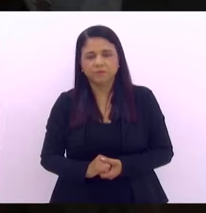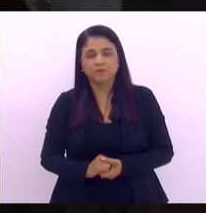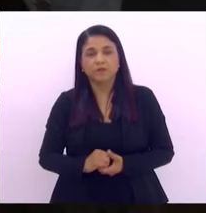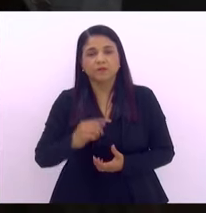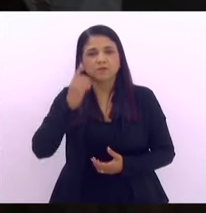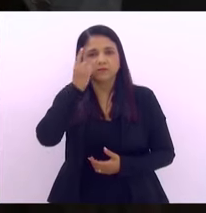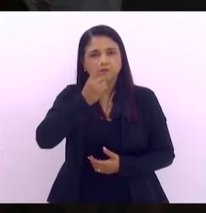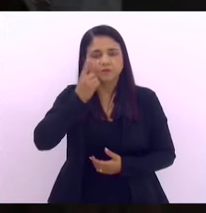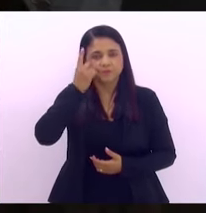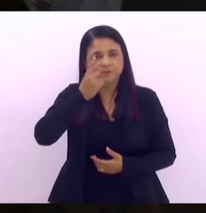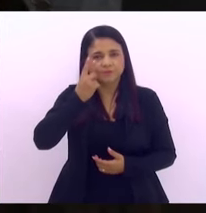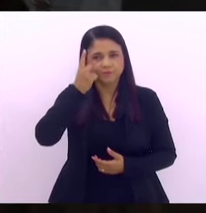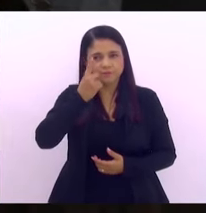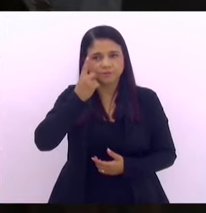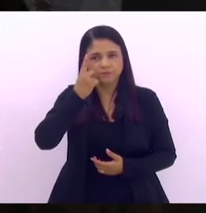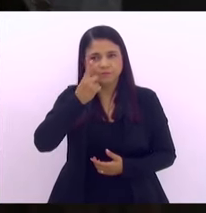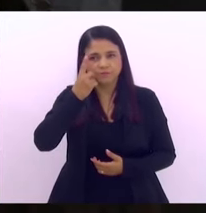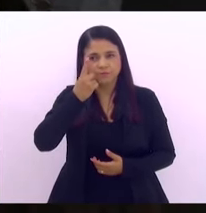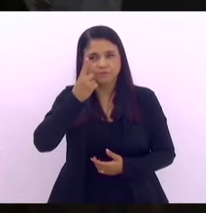Deputado